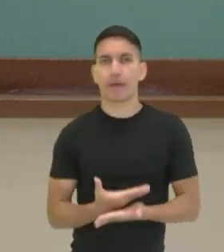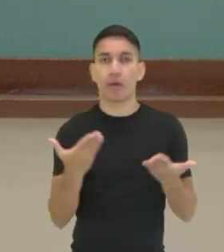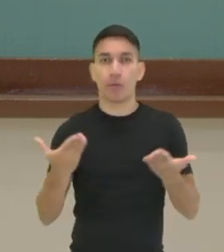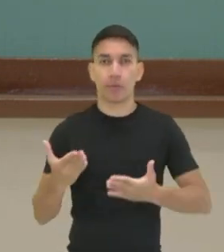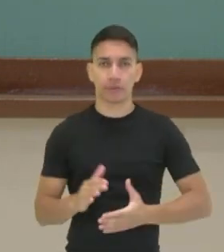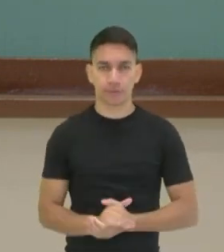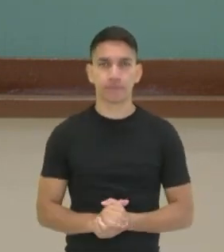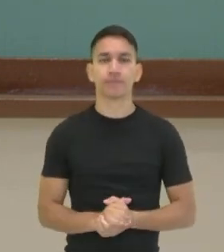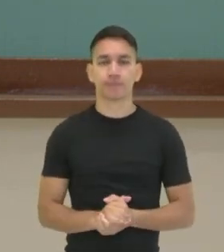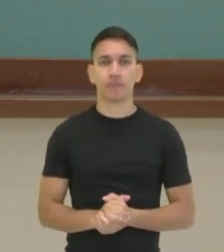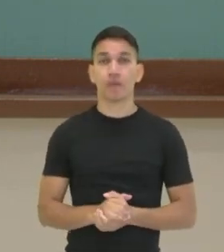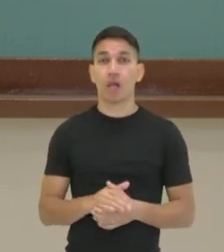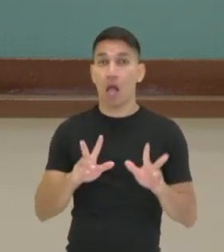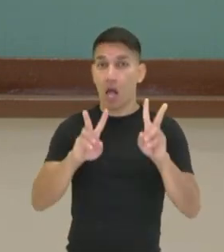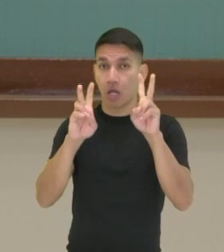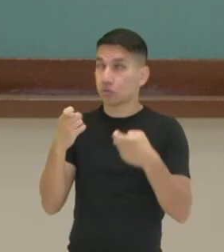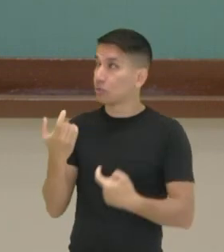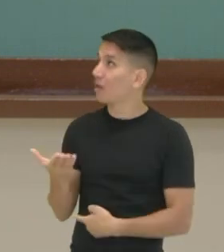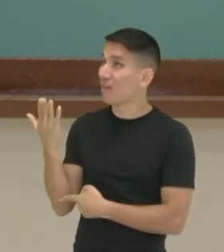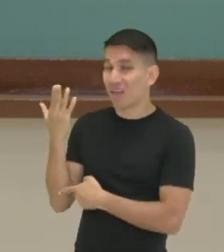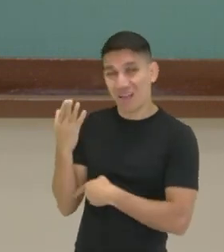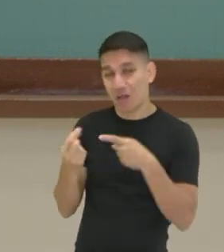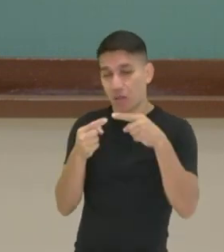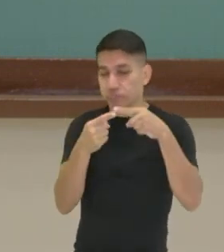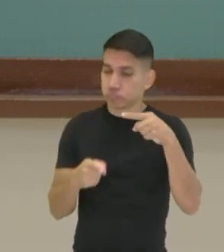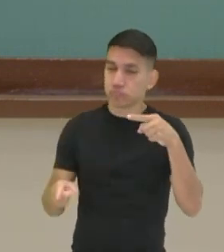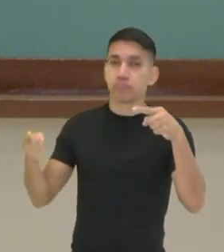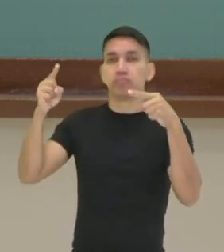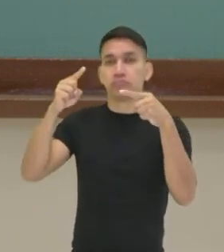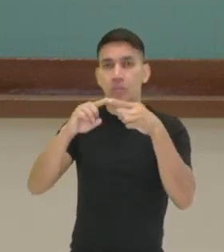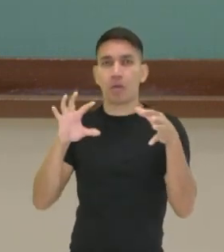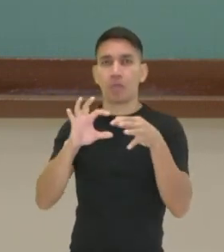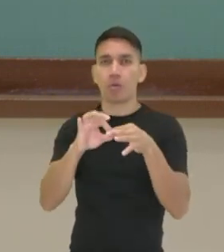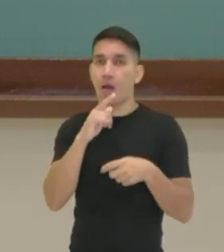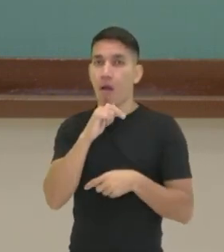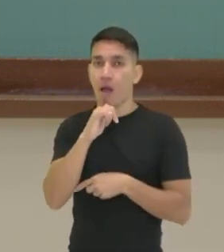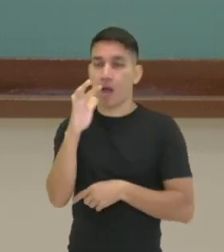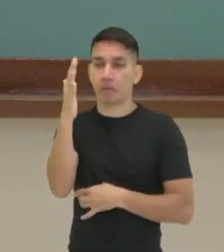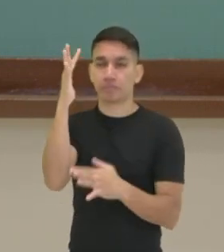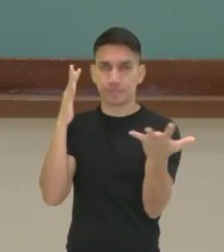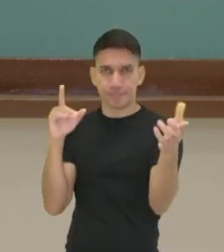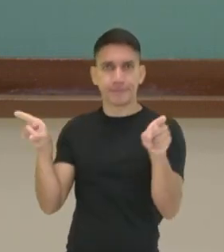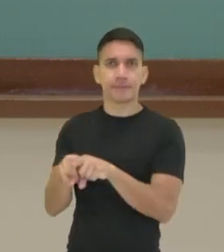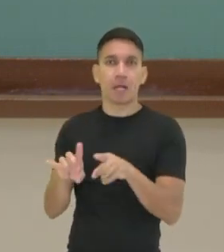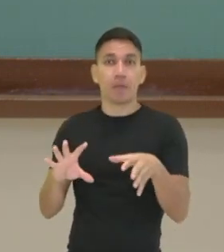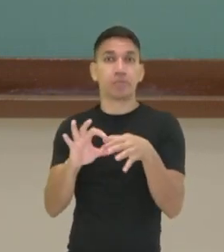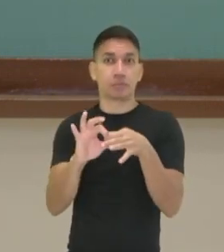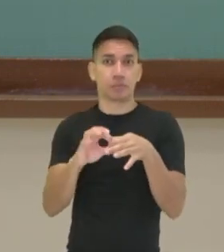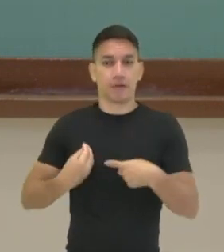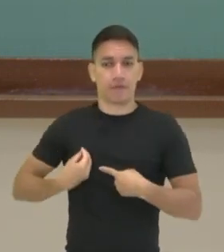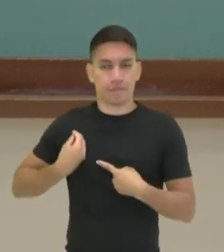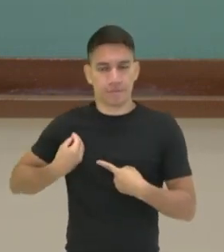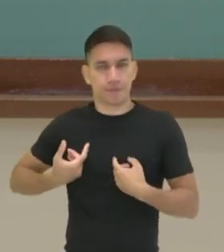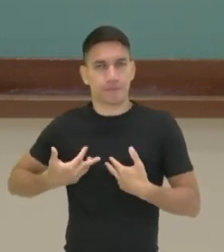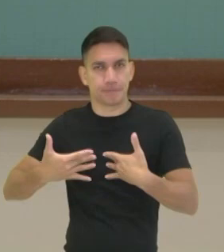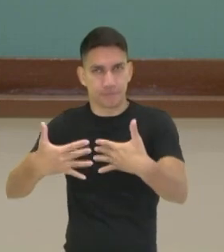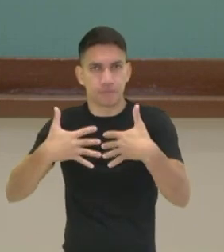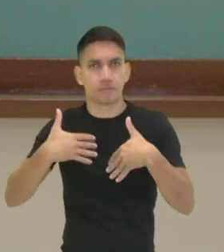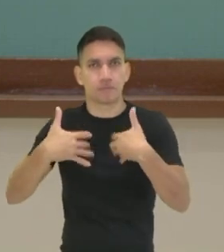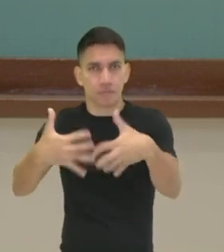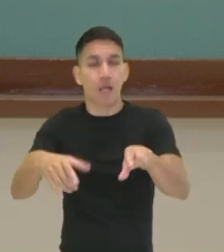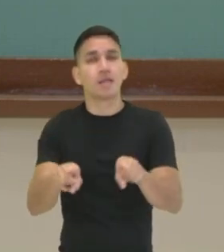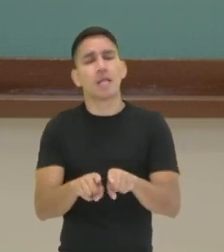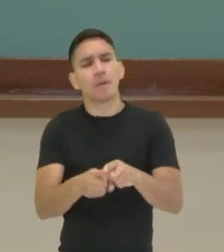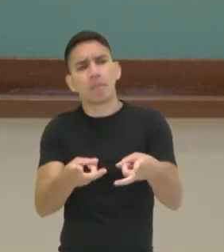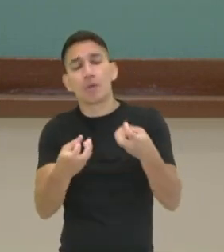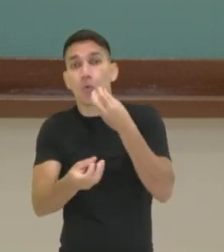meio ambiente, bem como o funcionamento do ciclo hidrológico, tá? Dentro desse sentido. E também abordamos aspectos relacionados à escassez de água